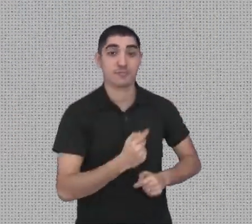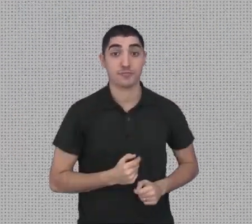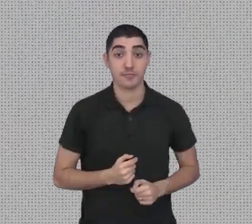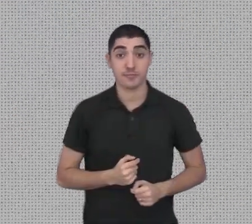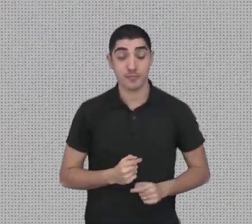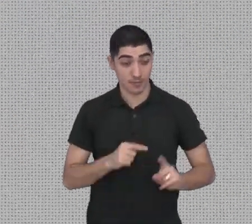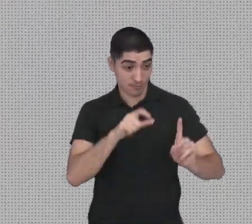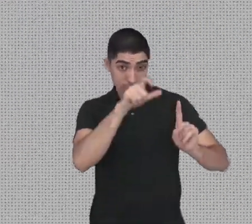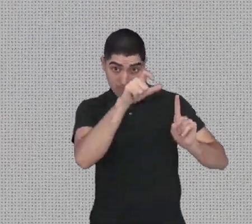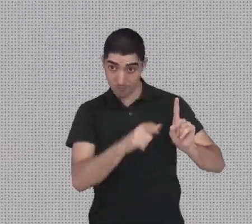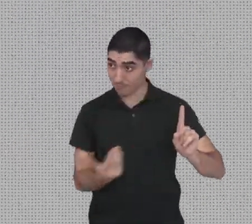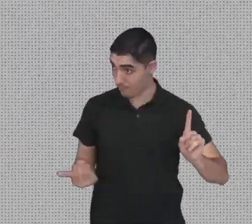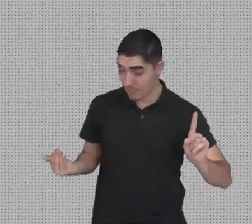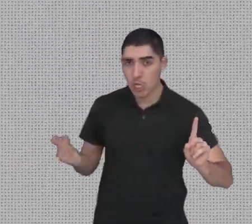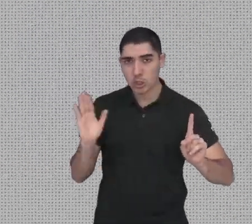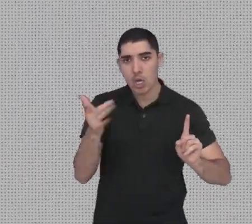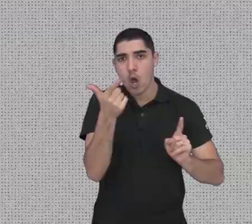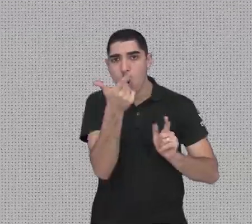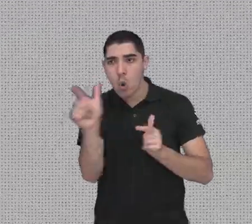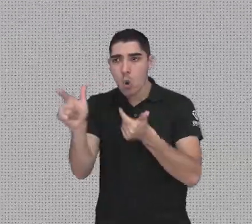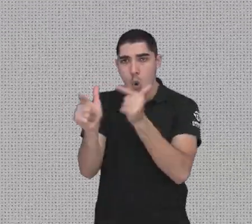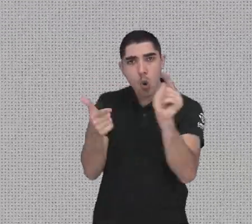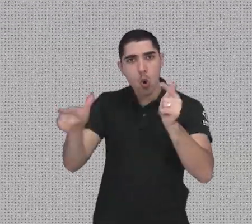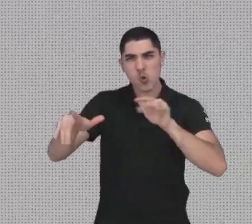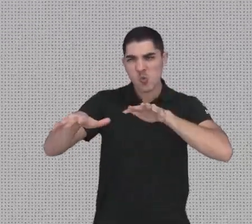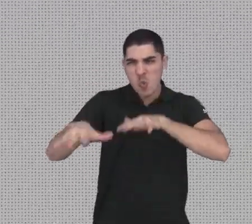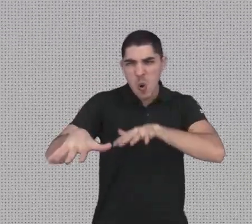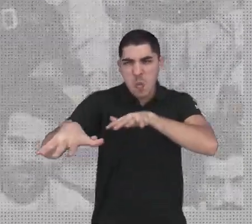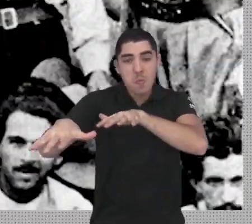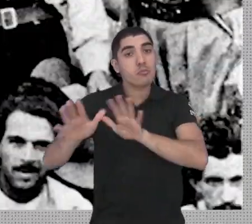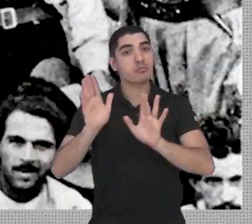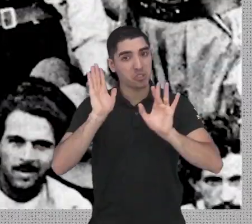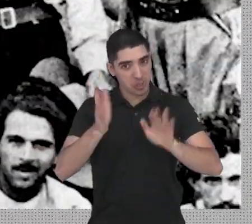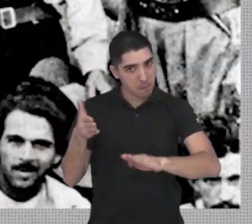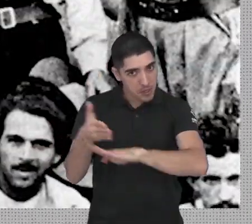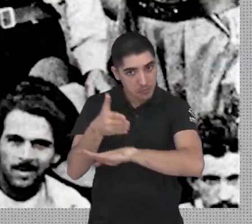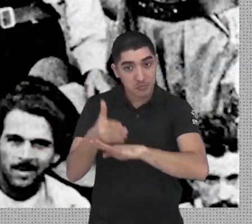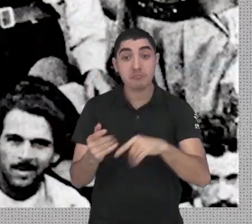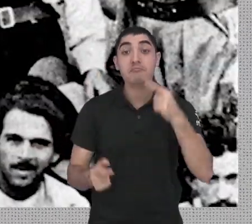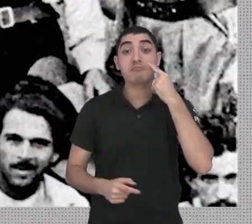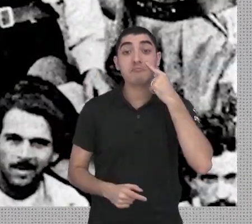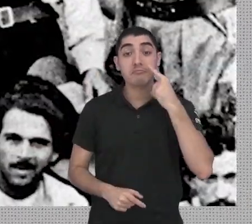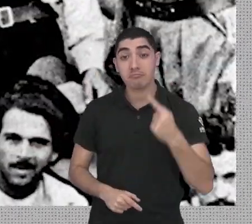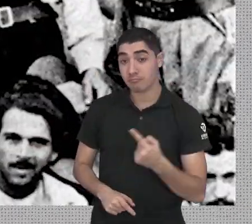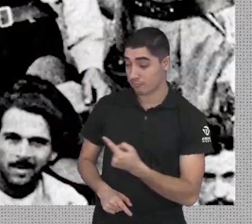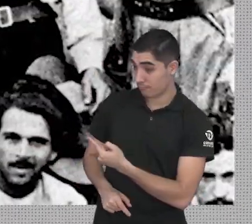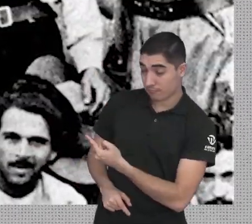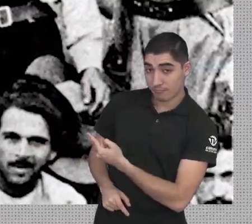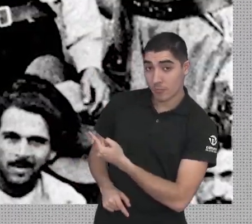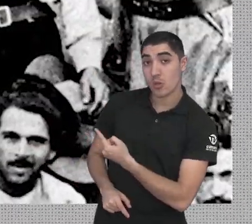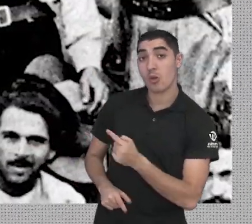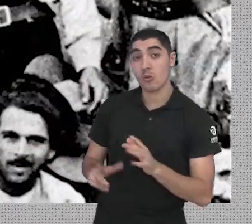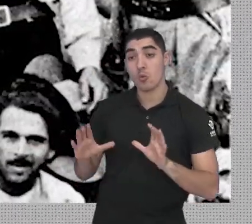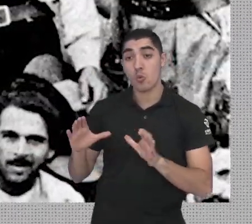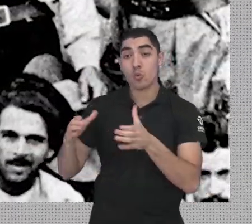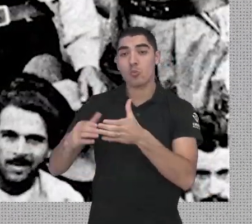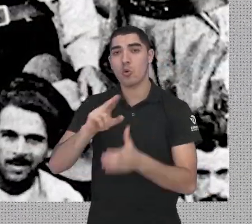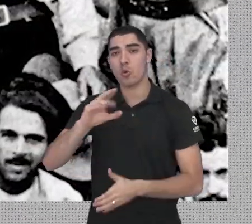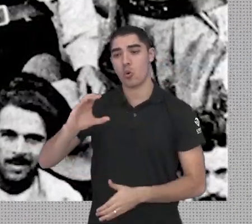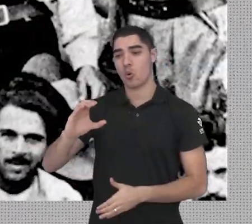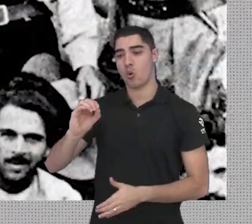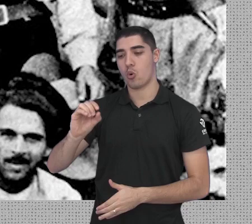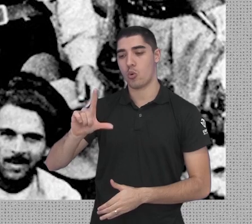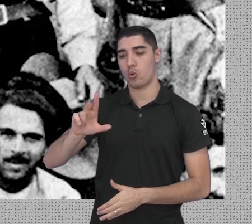Campos ainda participou de outras revoltas que marcaram a história do país. Entre elas, o movimento conhecido como Colunas